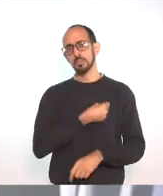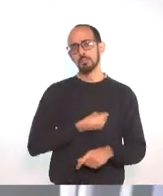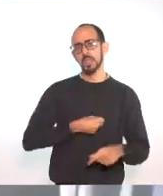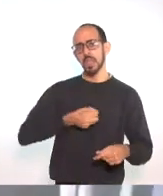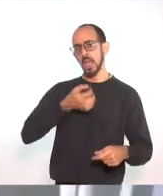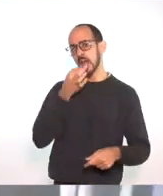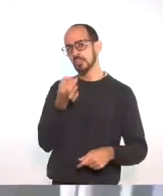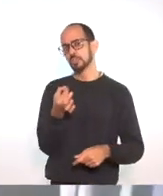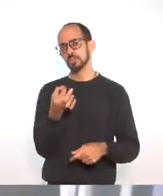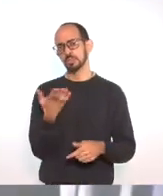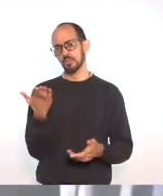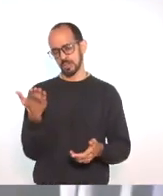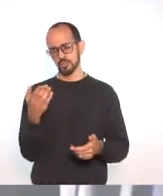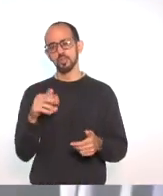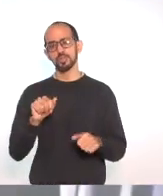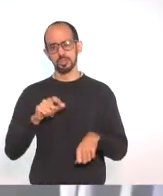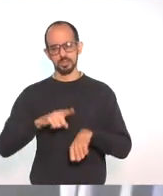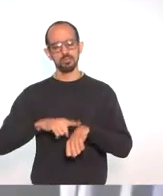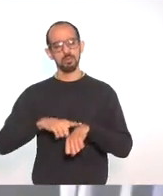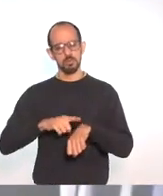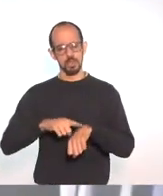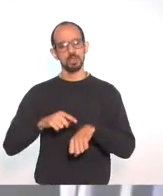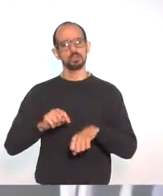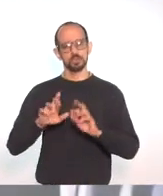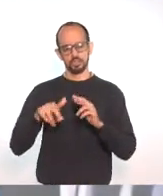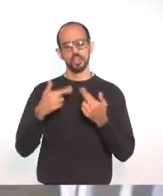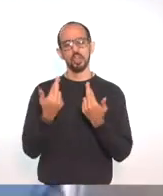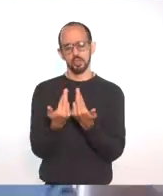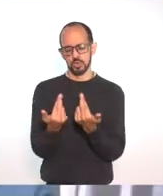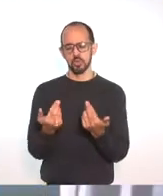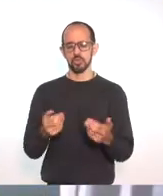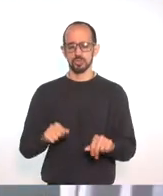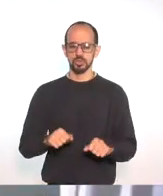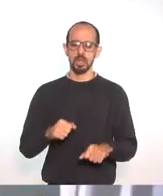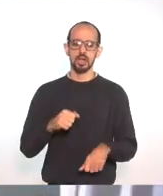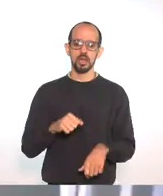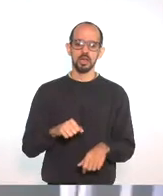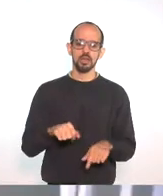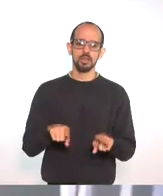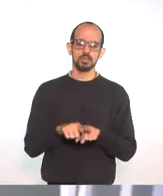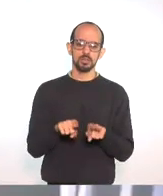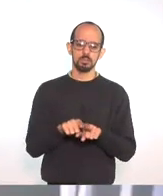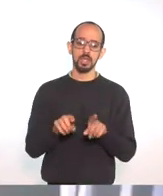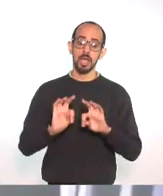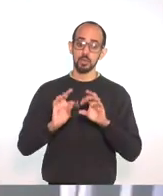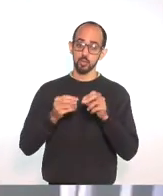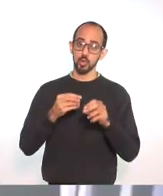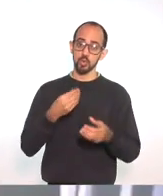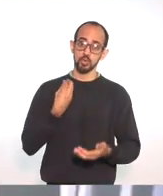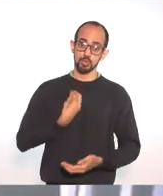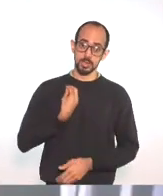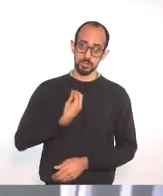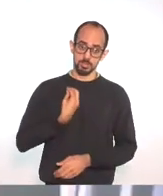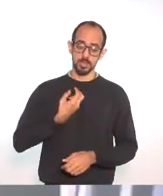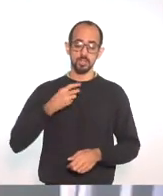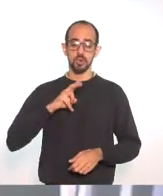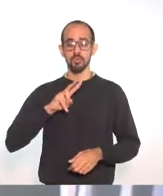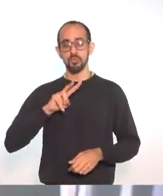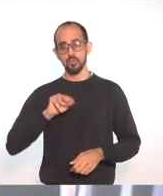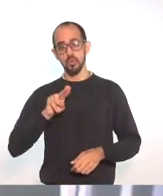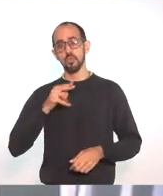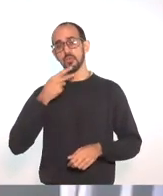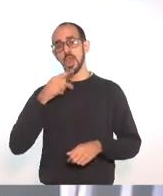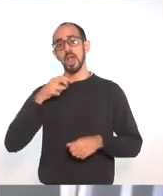nesta audiência ela até está na falta na quinta-feira e naturalmente que o Bari notícias a todos os participantes aqui sobre os desdobramentos